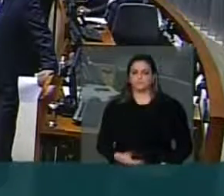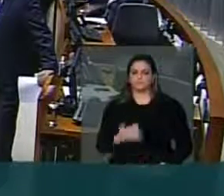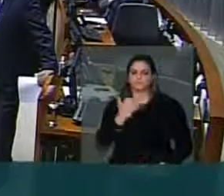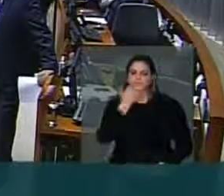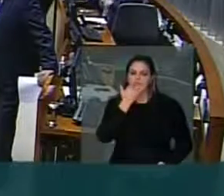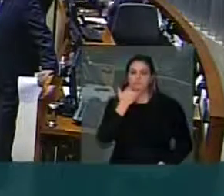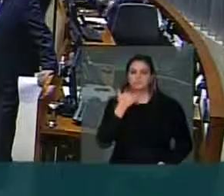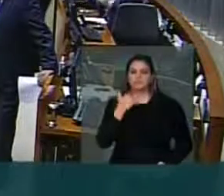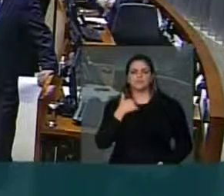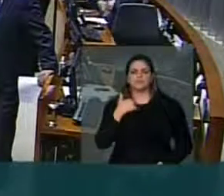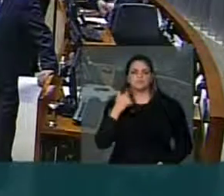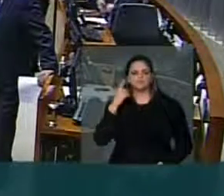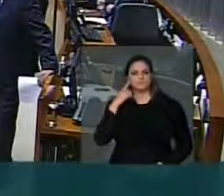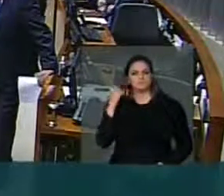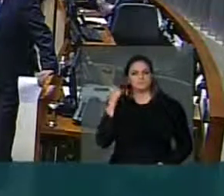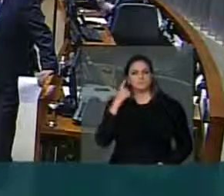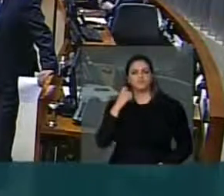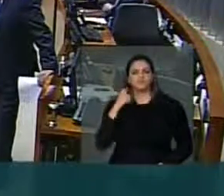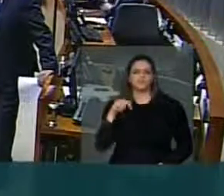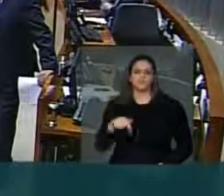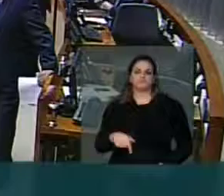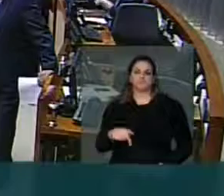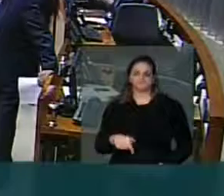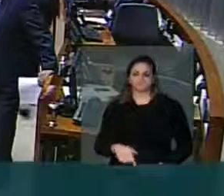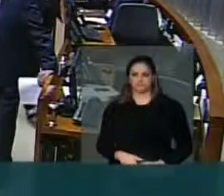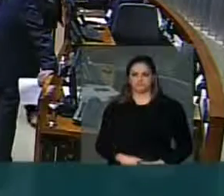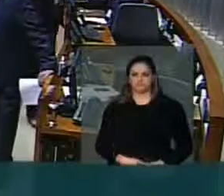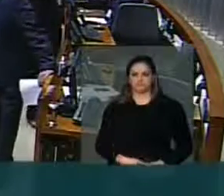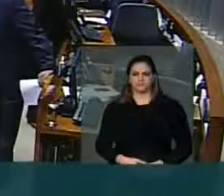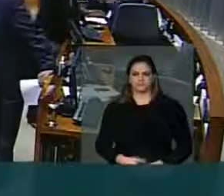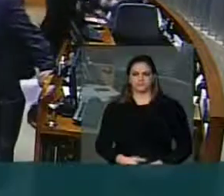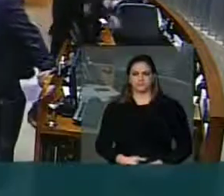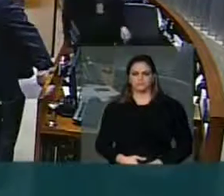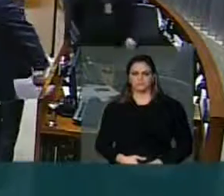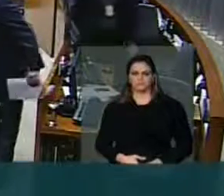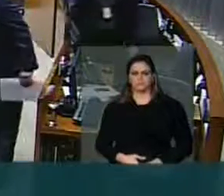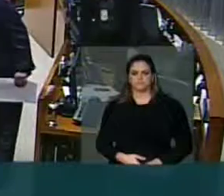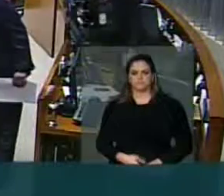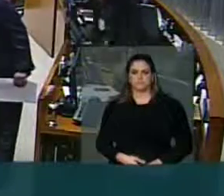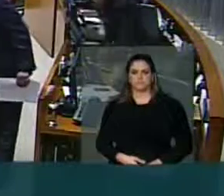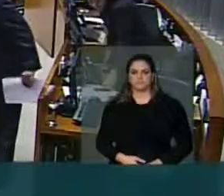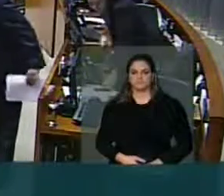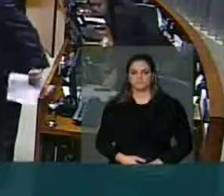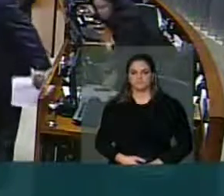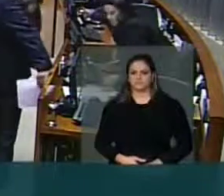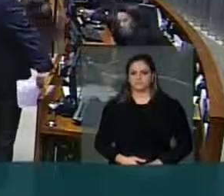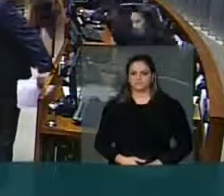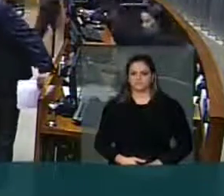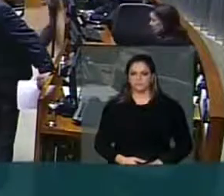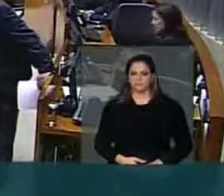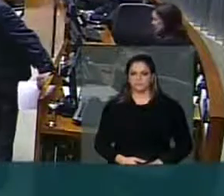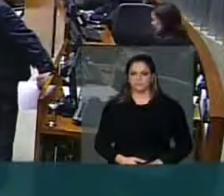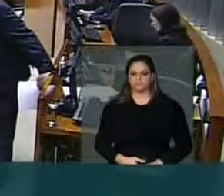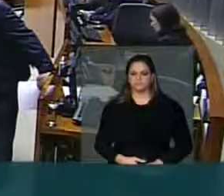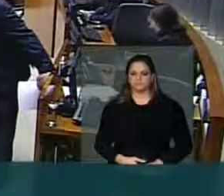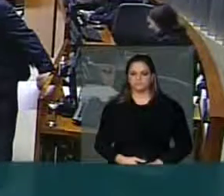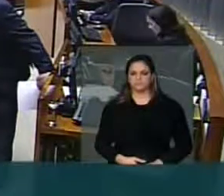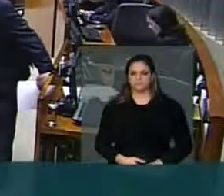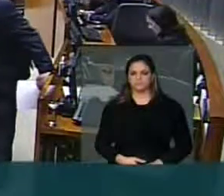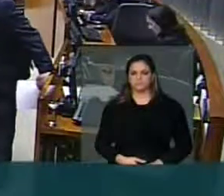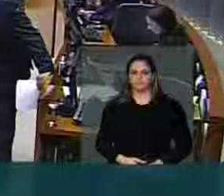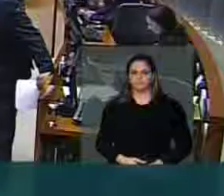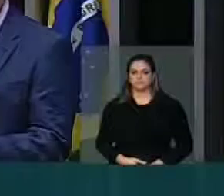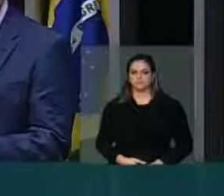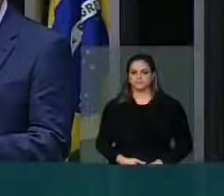Raul, do PSDB do Paraná. Bom, vamos agora até as comissões, onde está sendo realizada a reunião